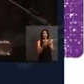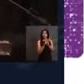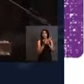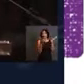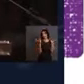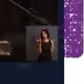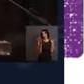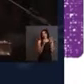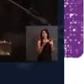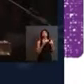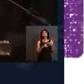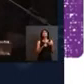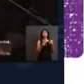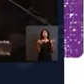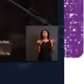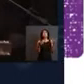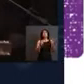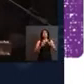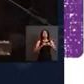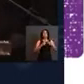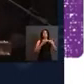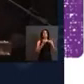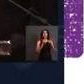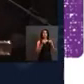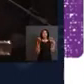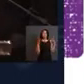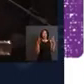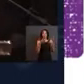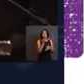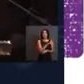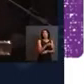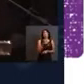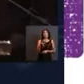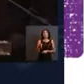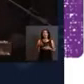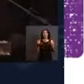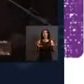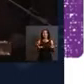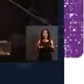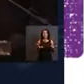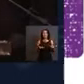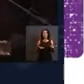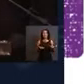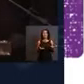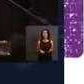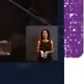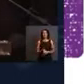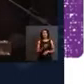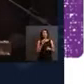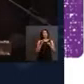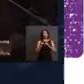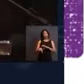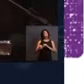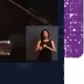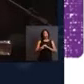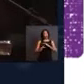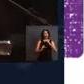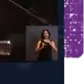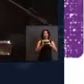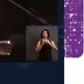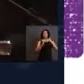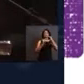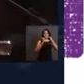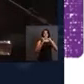Para quê? Para fortalecer ali o trabalho do professor. Para que a aula cresça em